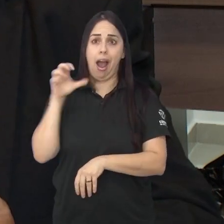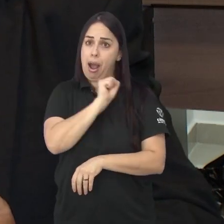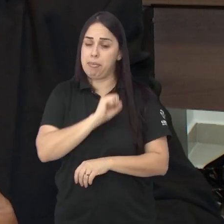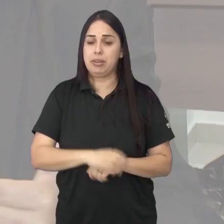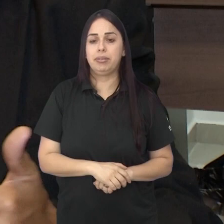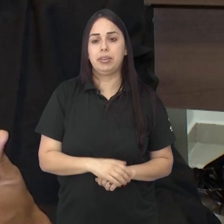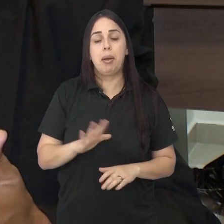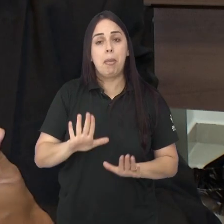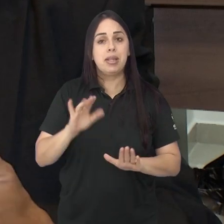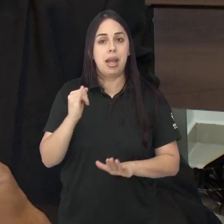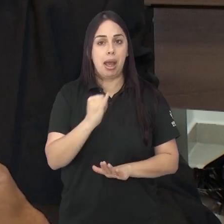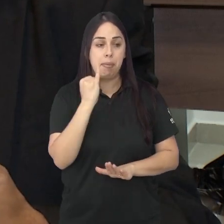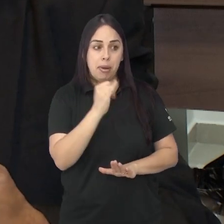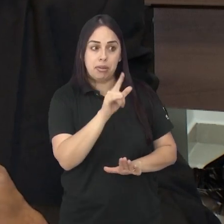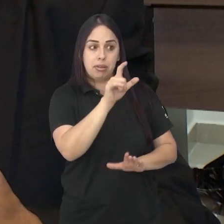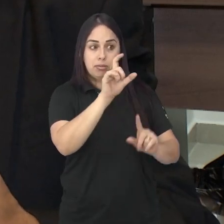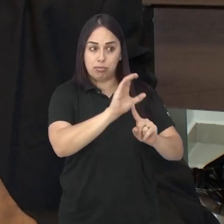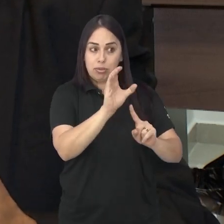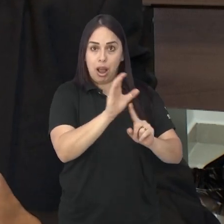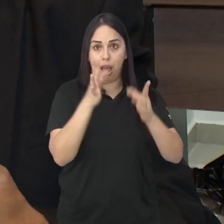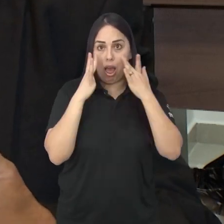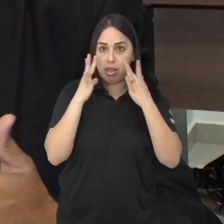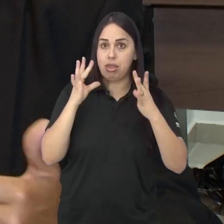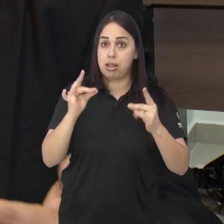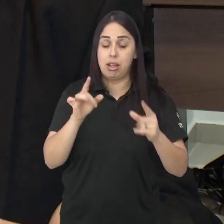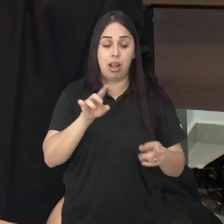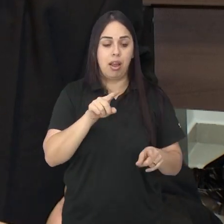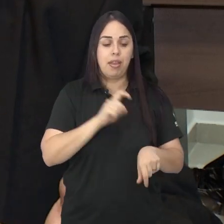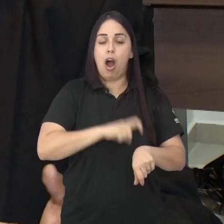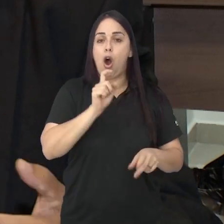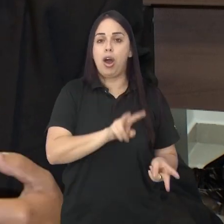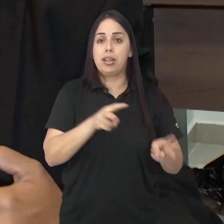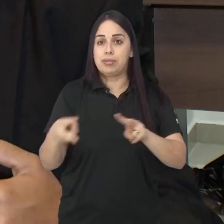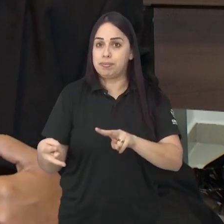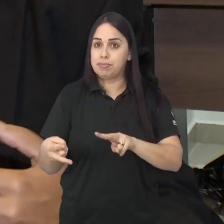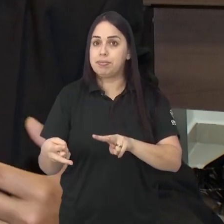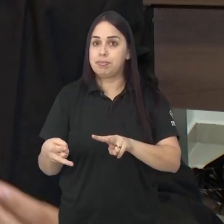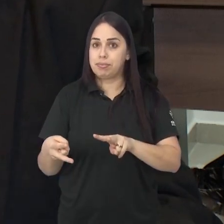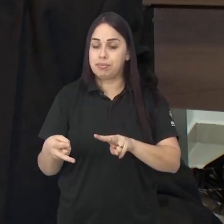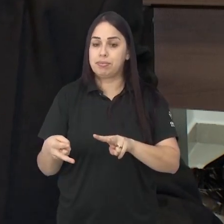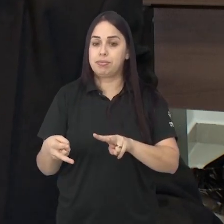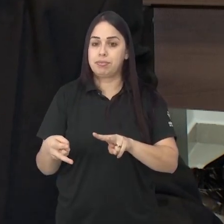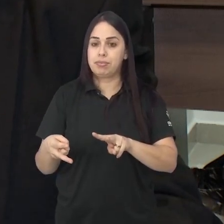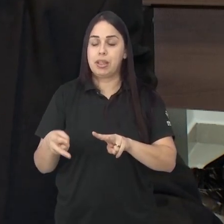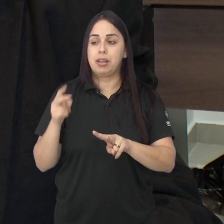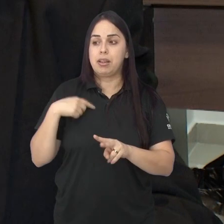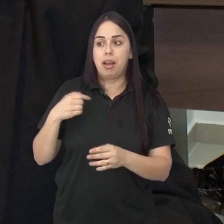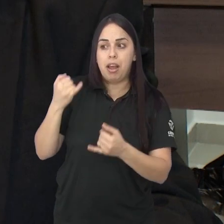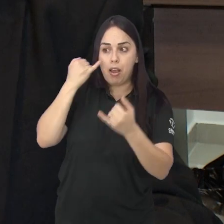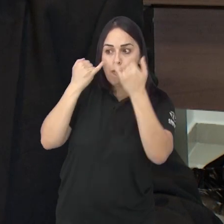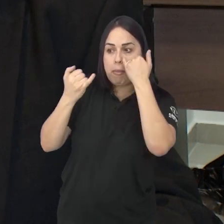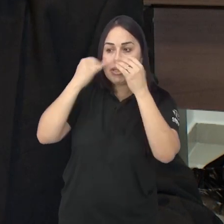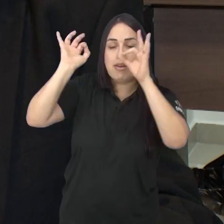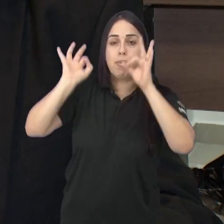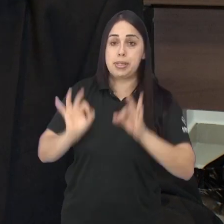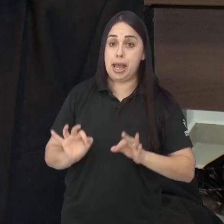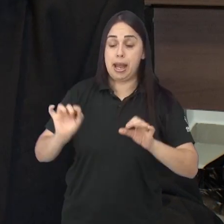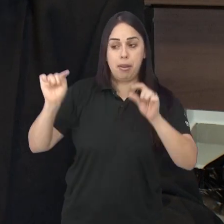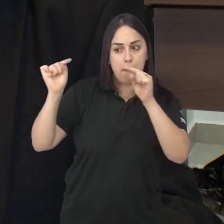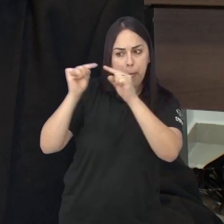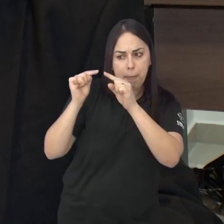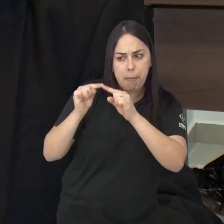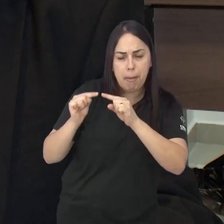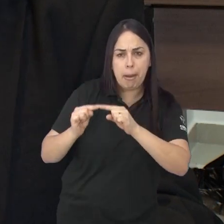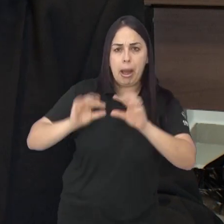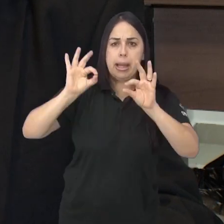maneira mais rápida. Mas é importante que o cliente se atente no ato da transferência da fidelidade dos dados para quem ele